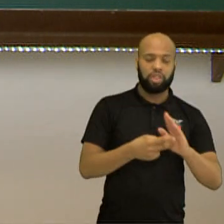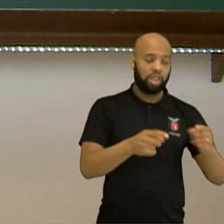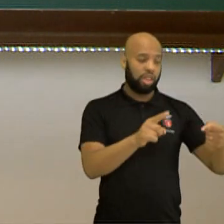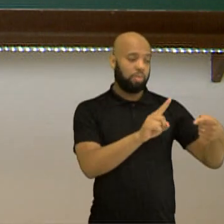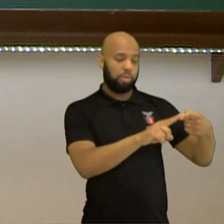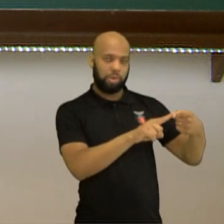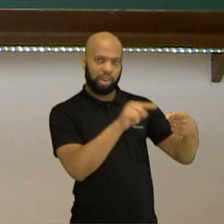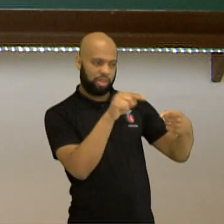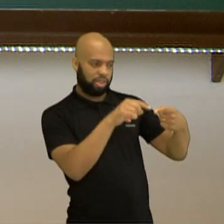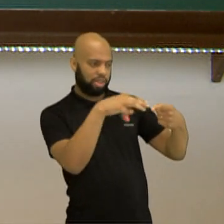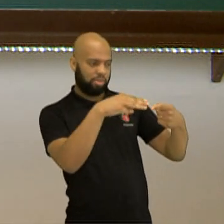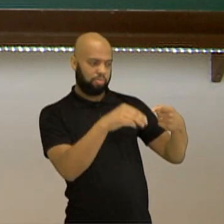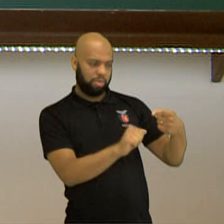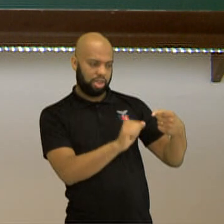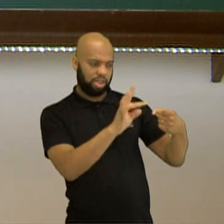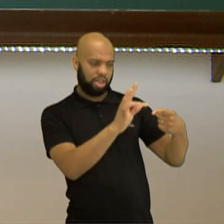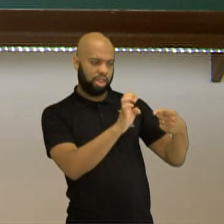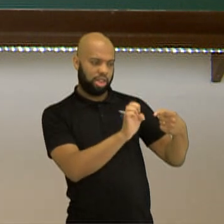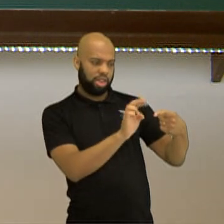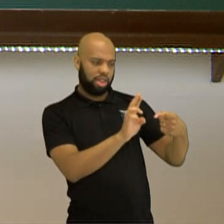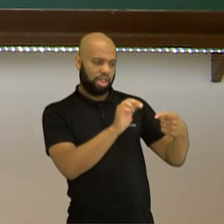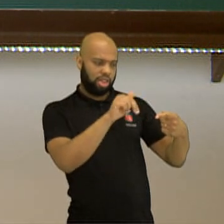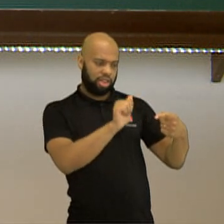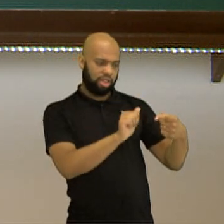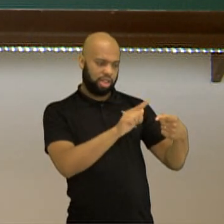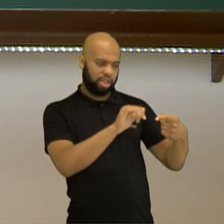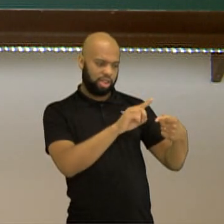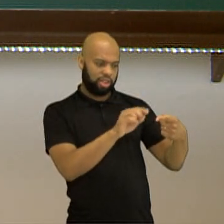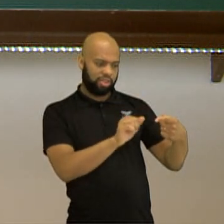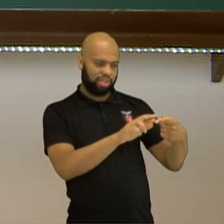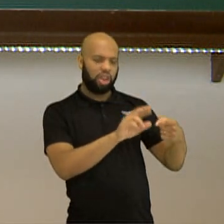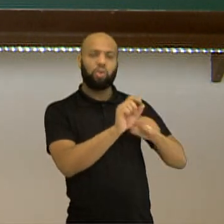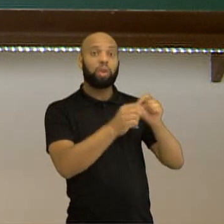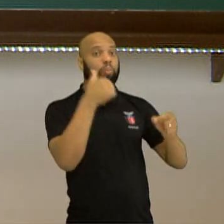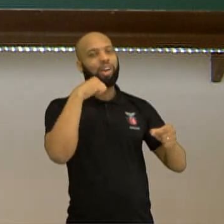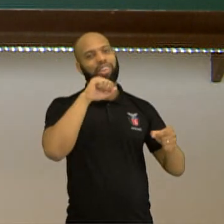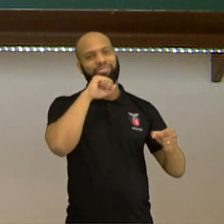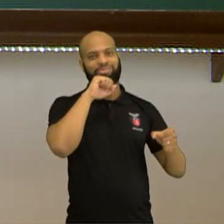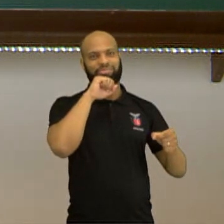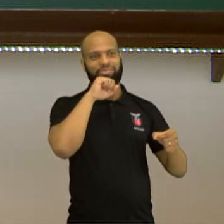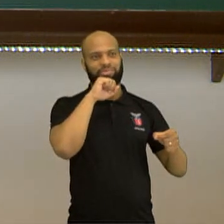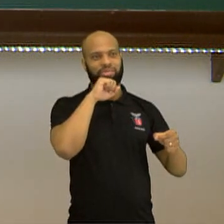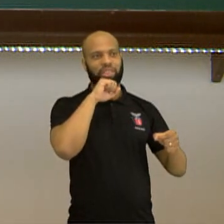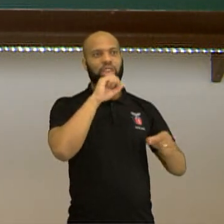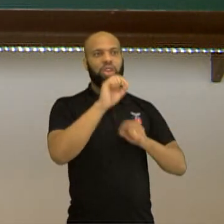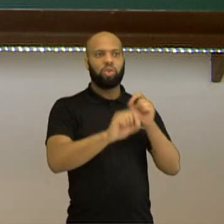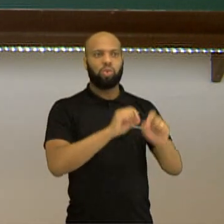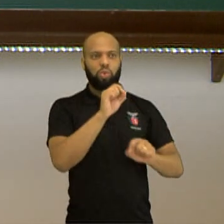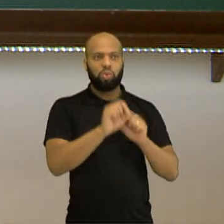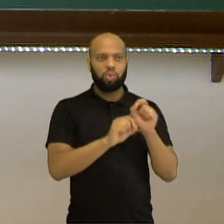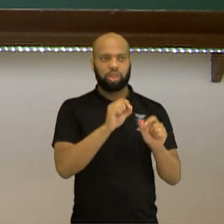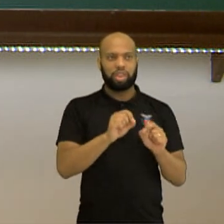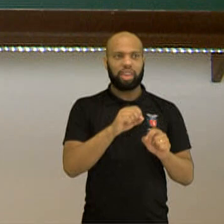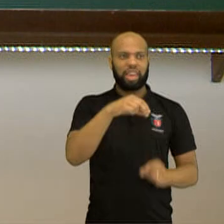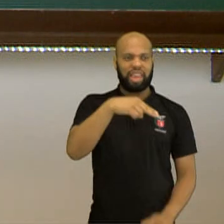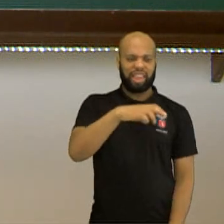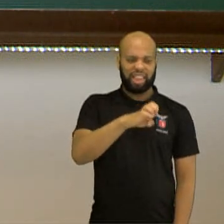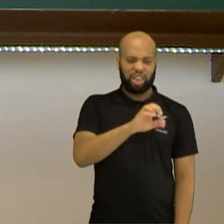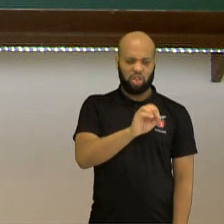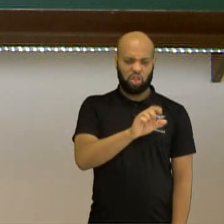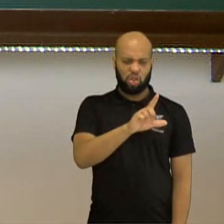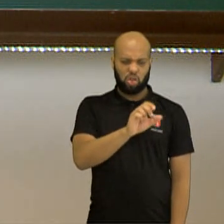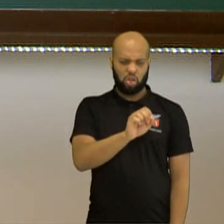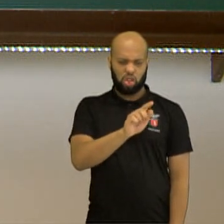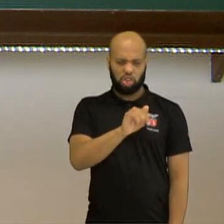Maternalizar deriva de que palavra? Materno. Então é um neologismo. Neologismo, professora, o